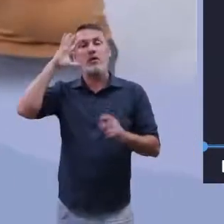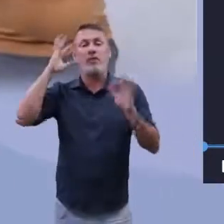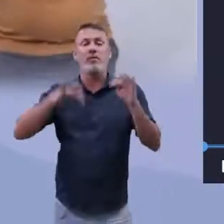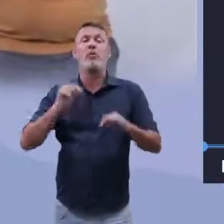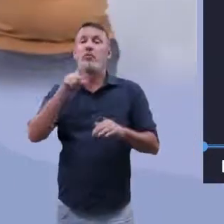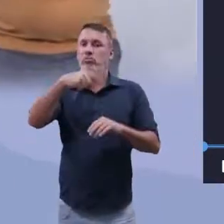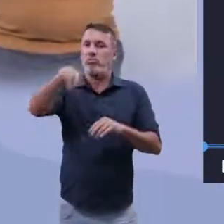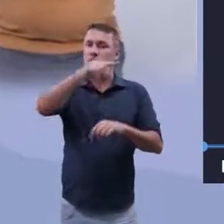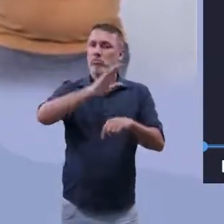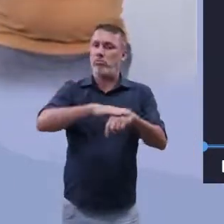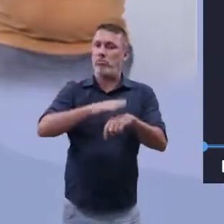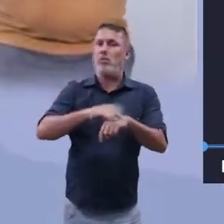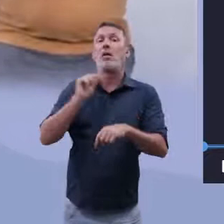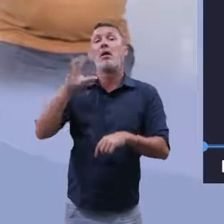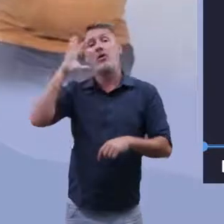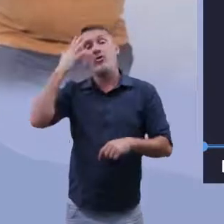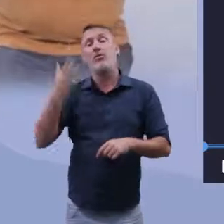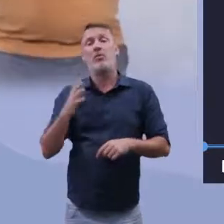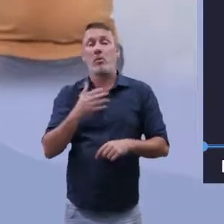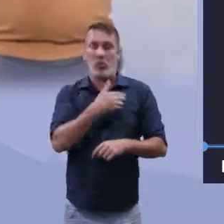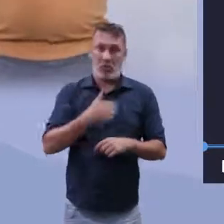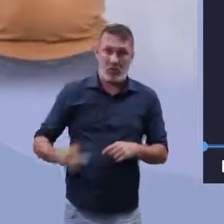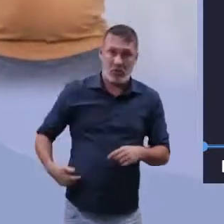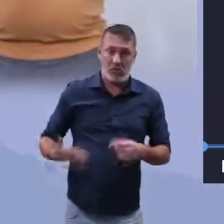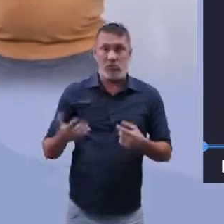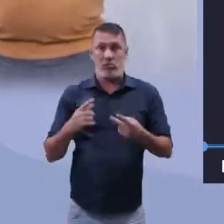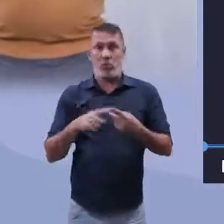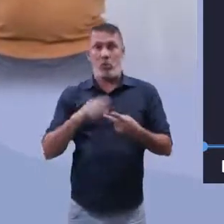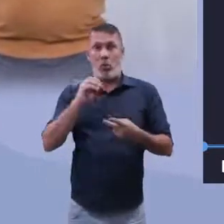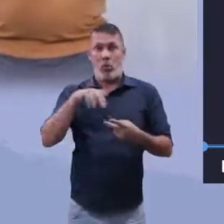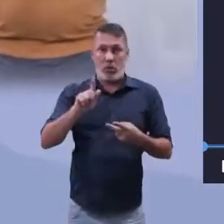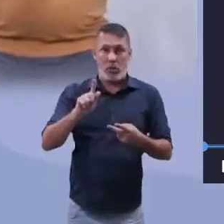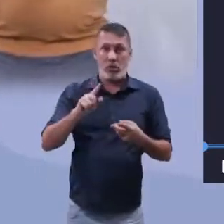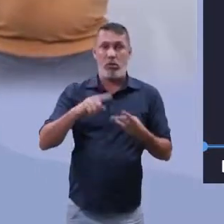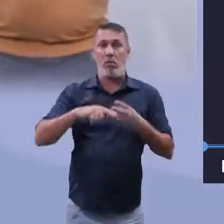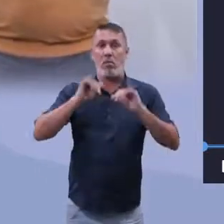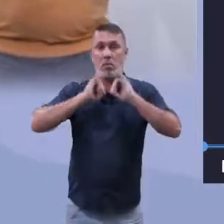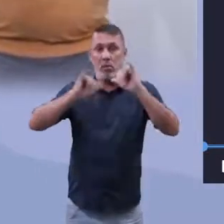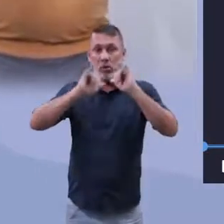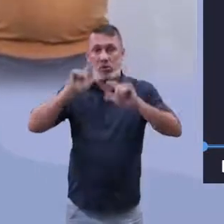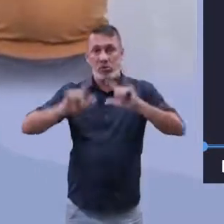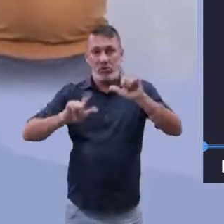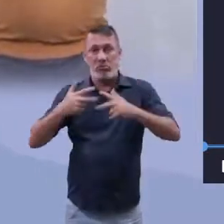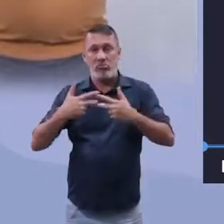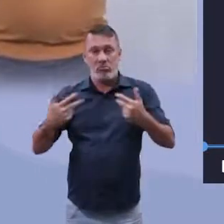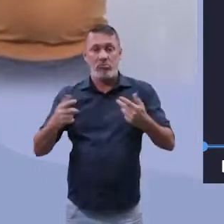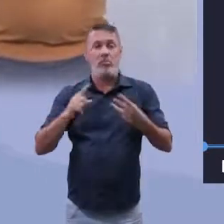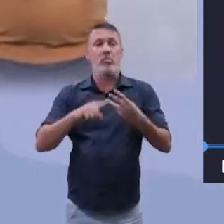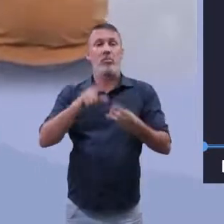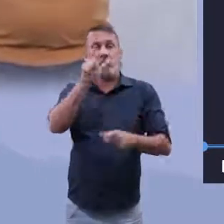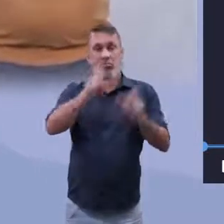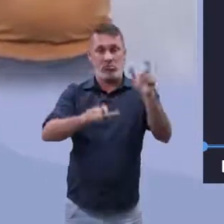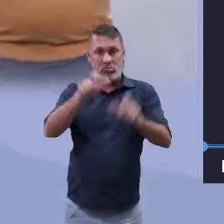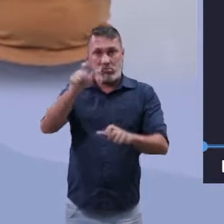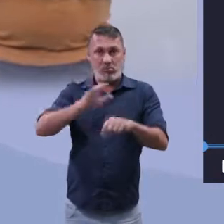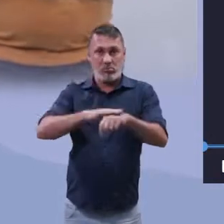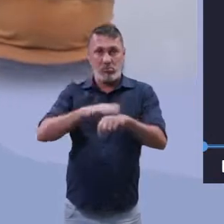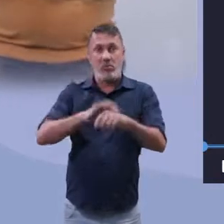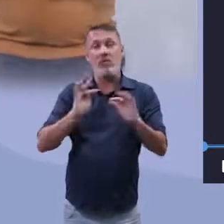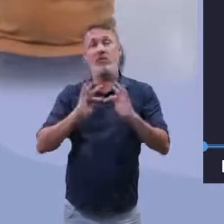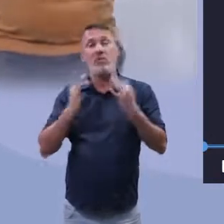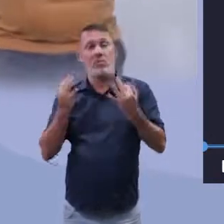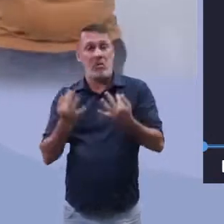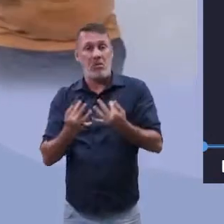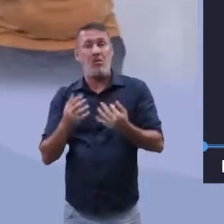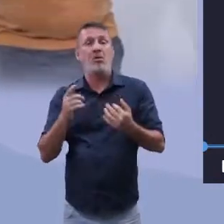parte de conclusão eu vou deixar para vocês. Quem pode resolver isso? O governo? A ONG? A mídia? O próprio indivíduo?